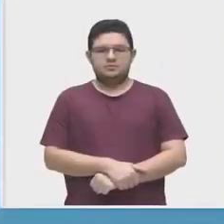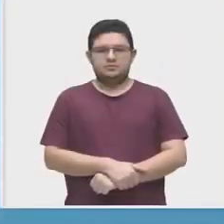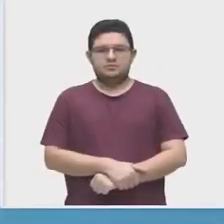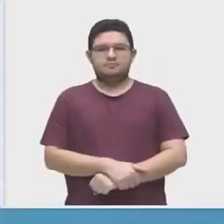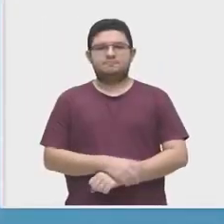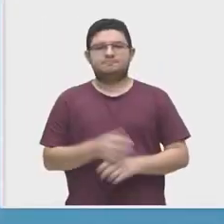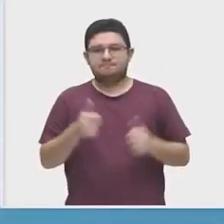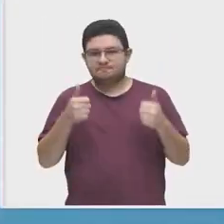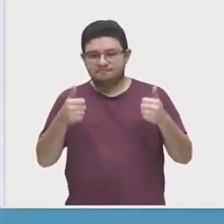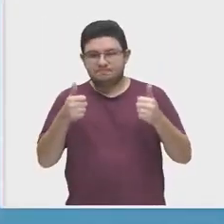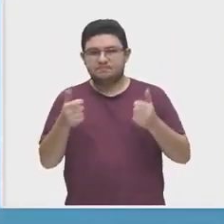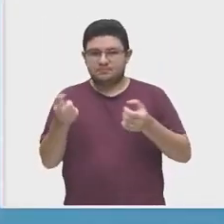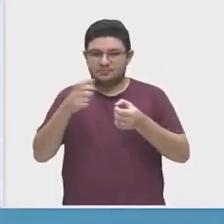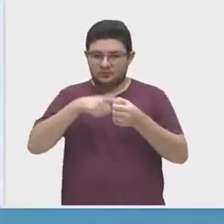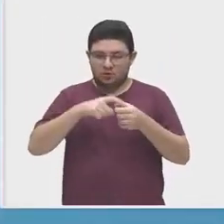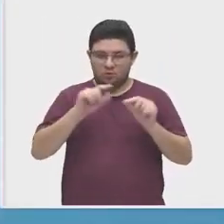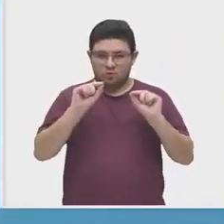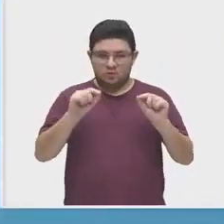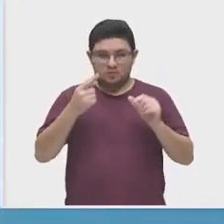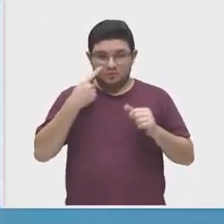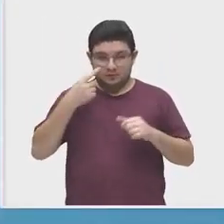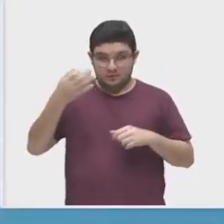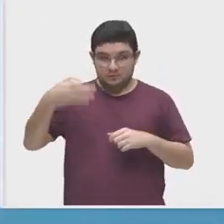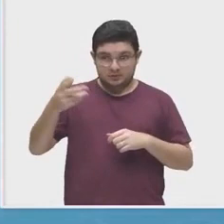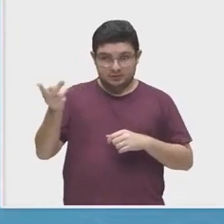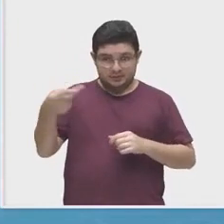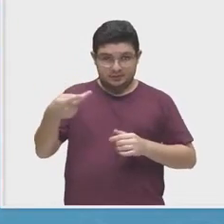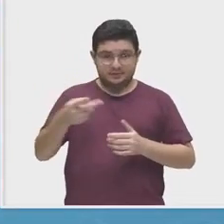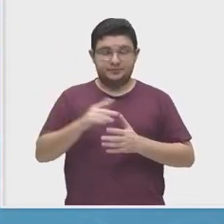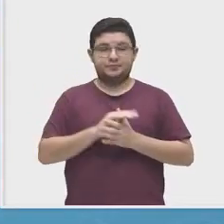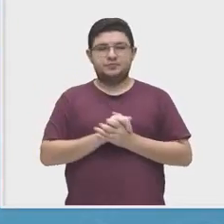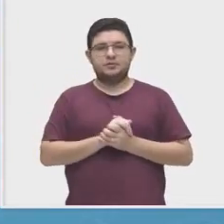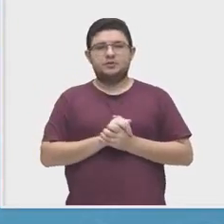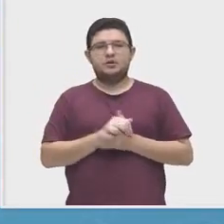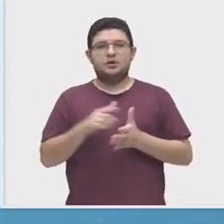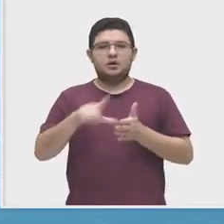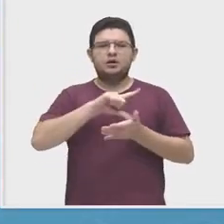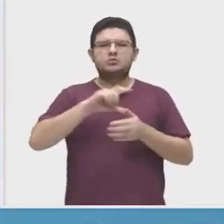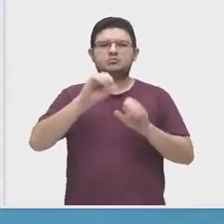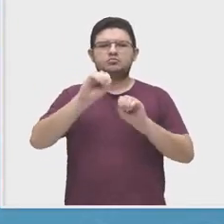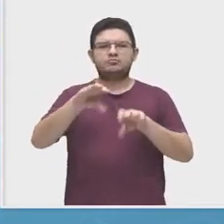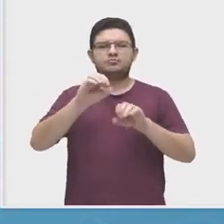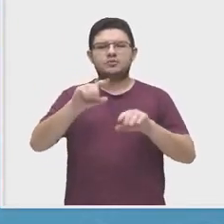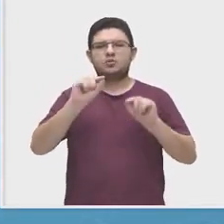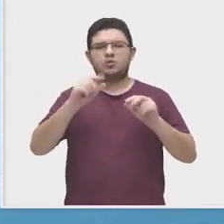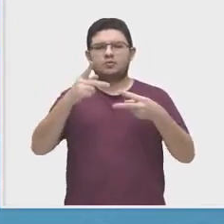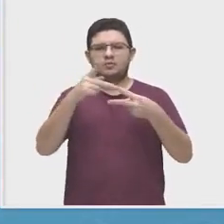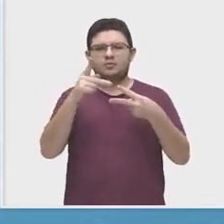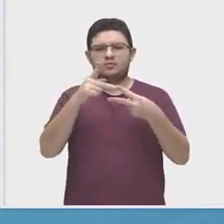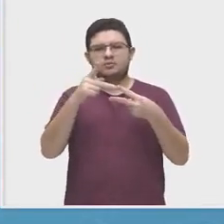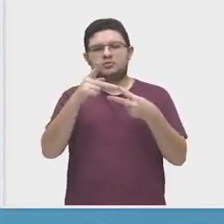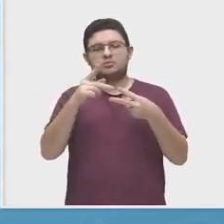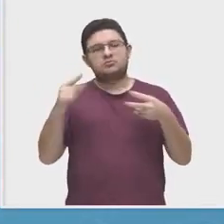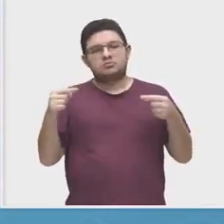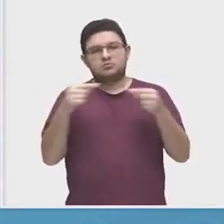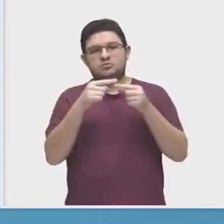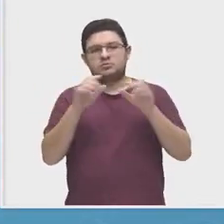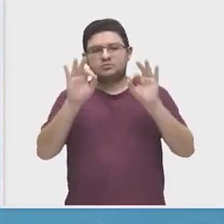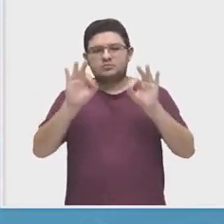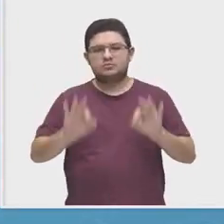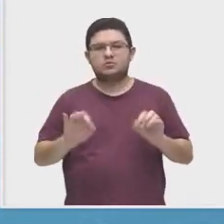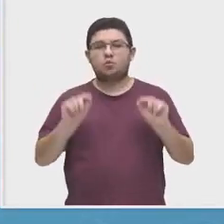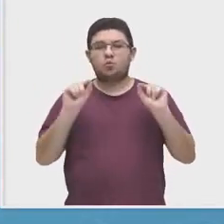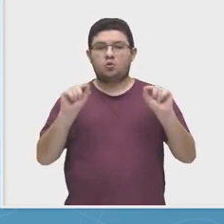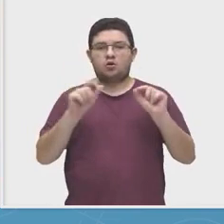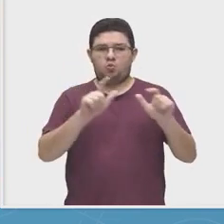Então, gente, estamos de volta agora para a nossa correção da nossa DLI. Hoje nós trabalhamos aí as preposições de lugar in, on e at.